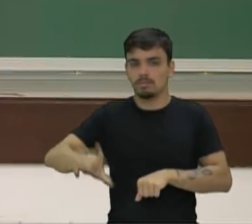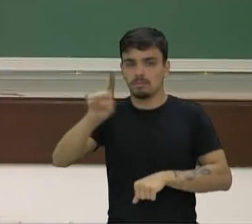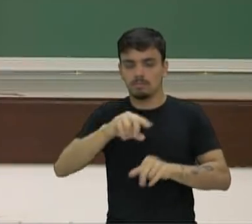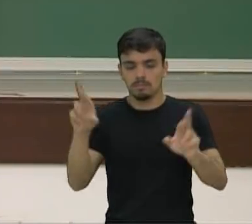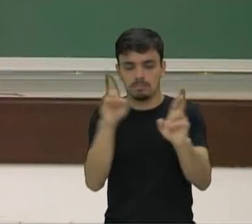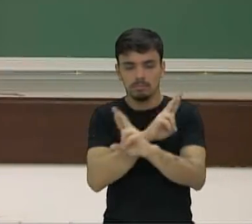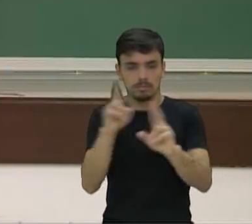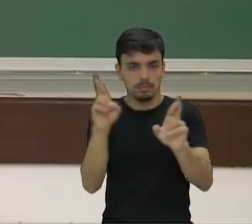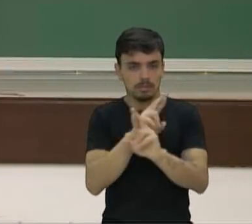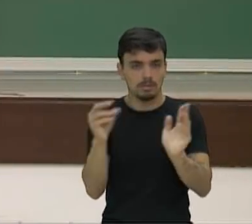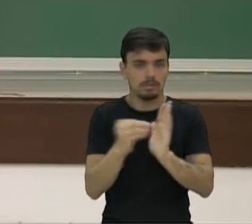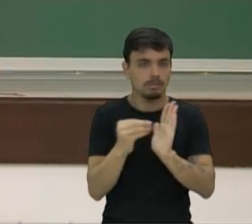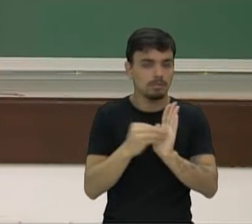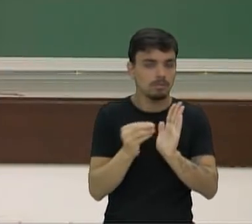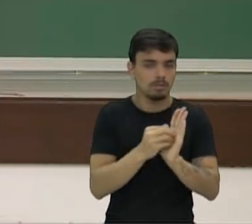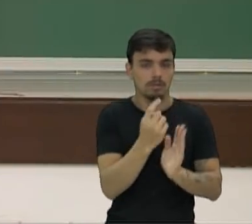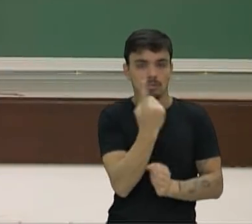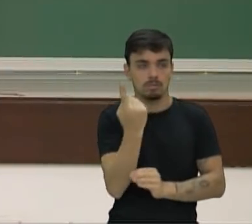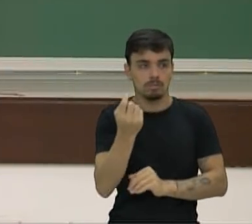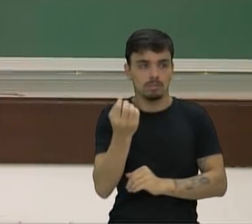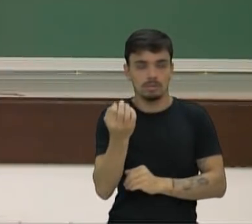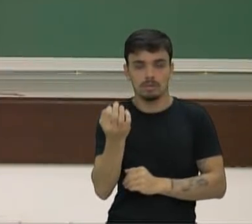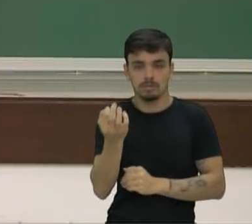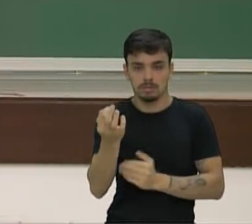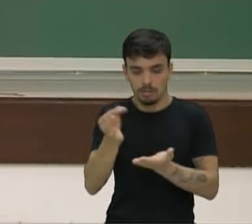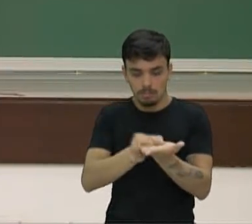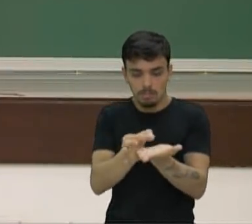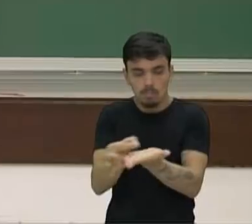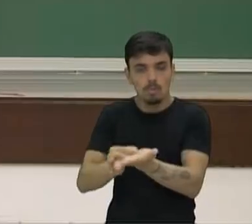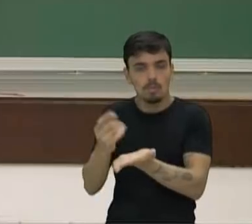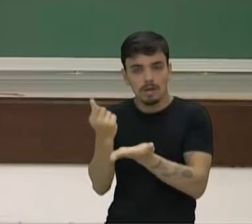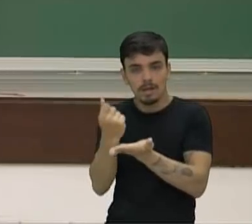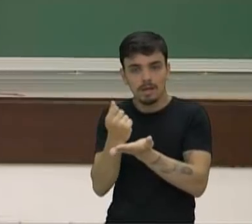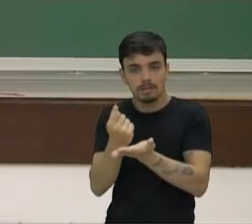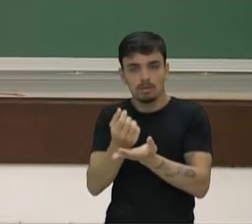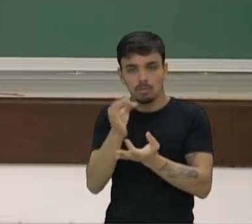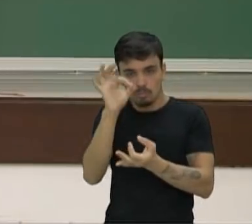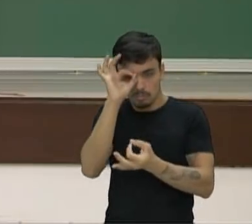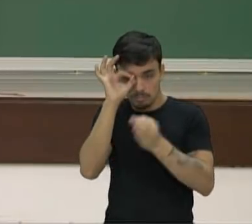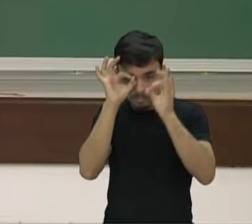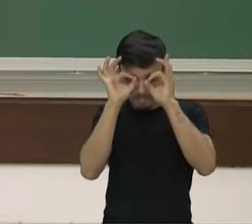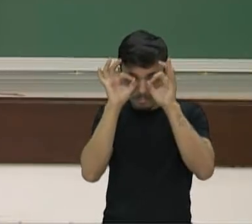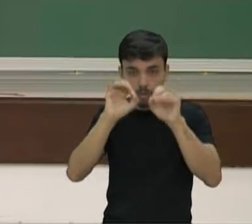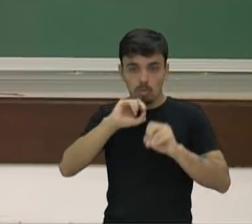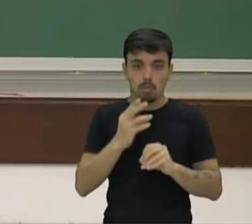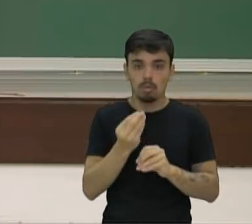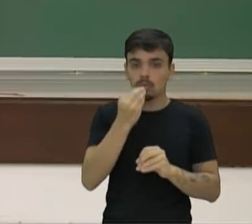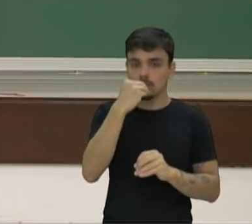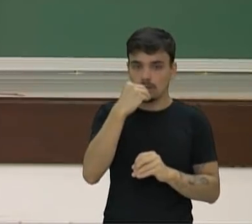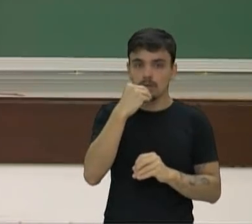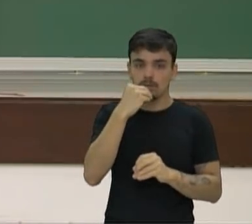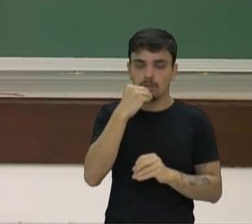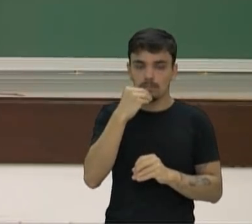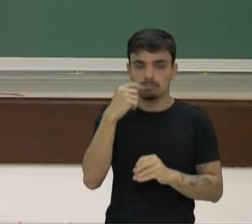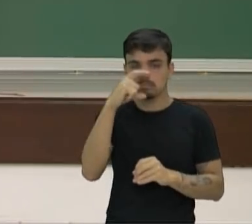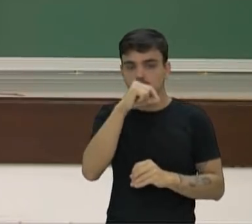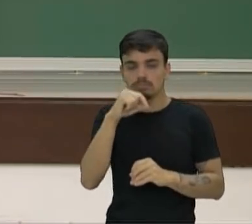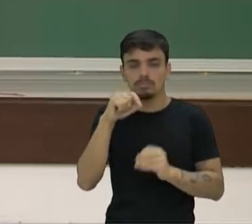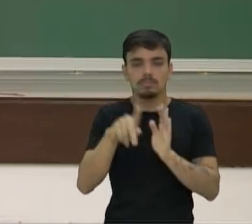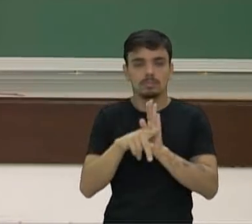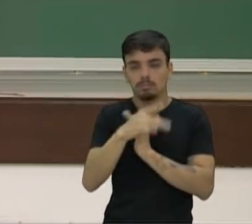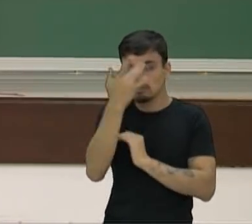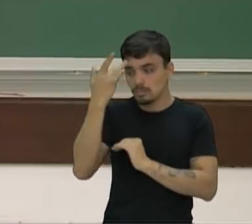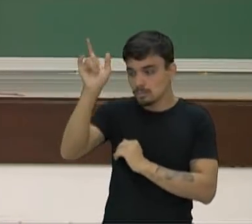relacionado a colocar duas moedas, ou nos olhos ou dentro da boca, no caso do morto, de uma maneira que eles